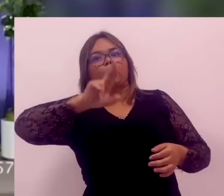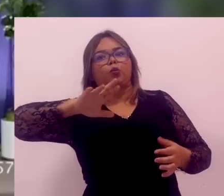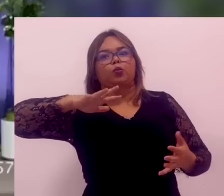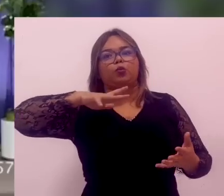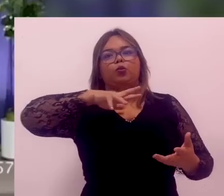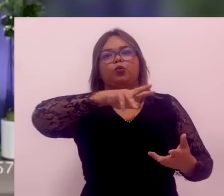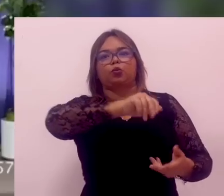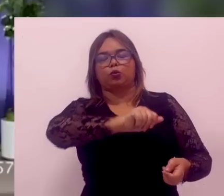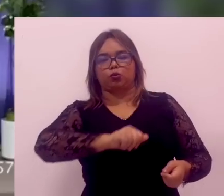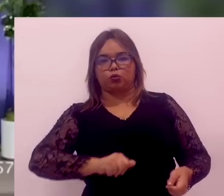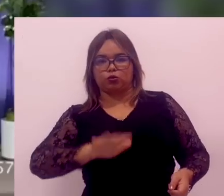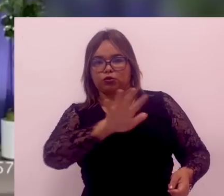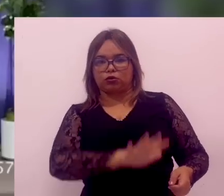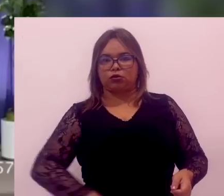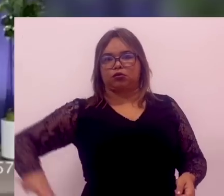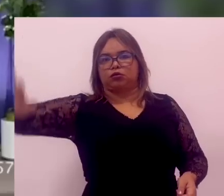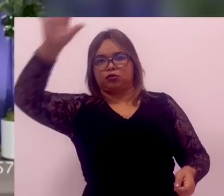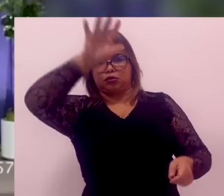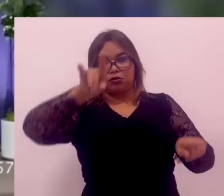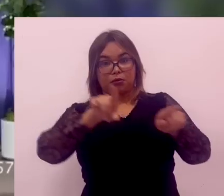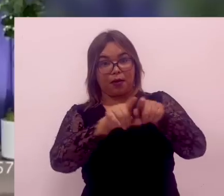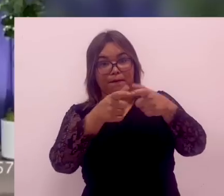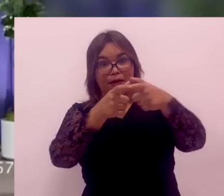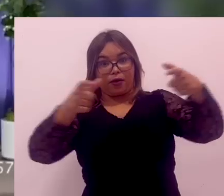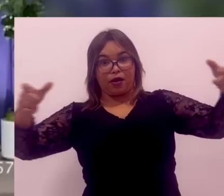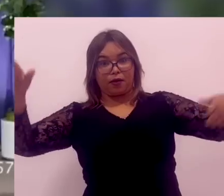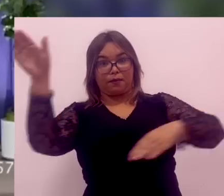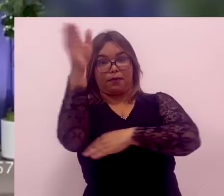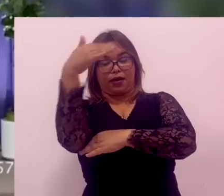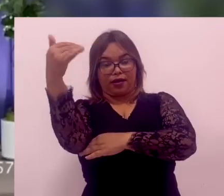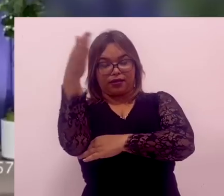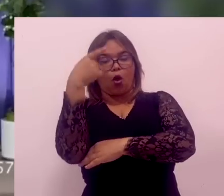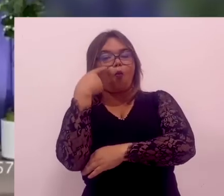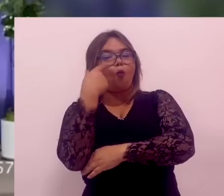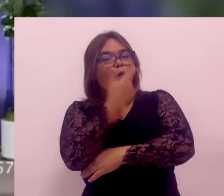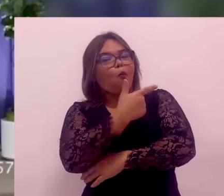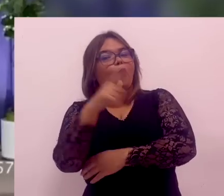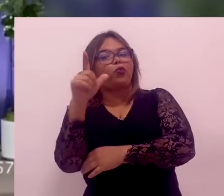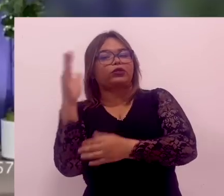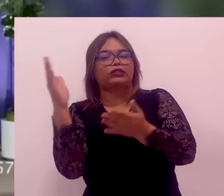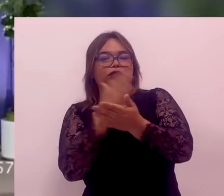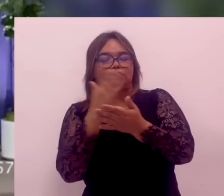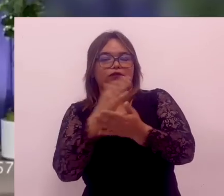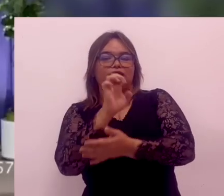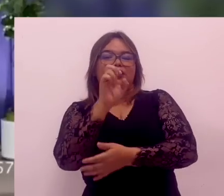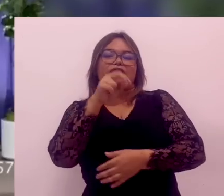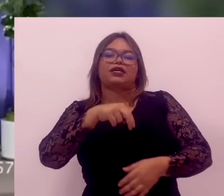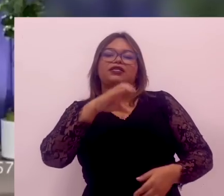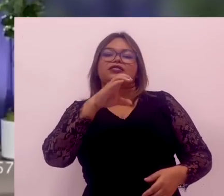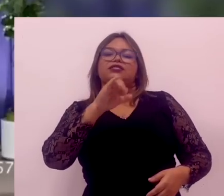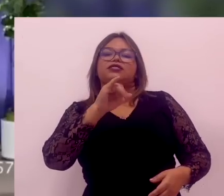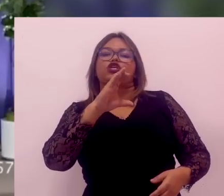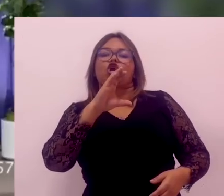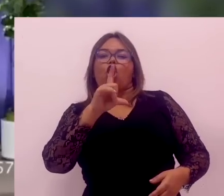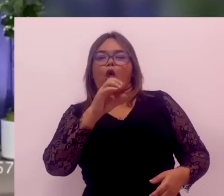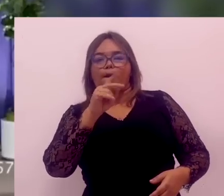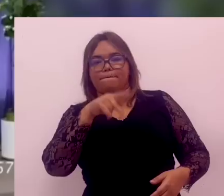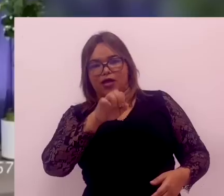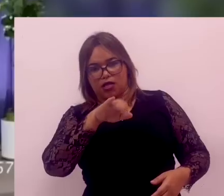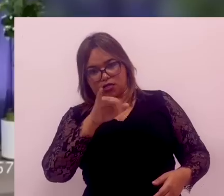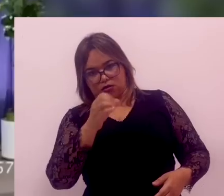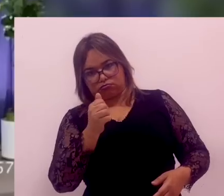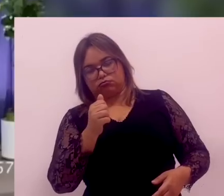outra fonte, a Enciclopédia da Maçonaria. Os maçons dos Estados Unidos têm, por acordo tácito, se referido a